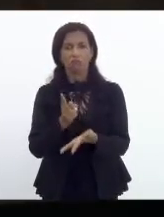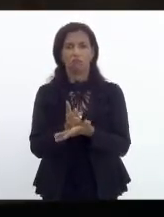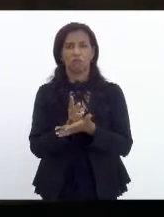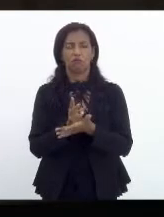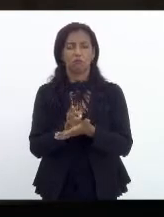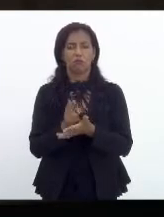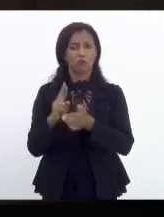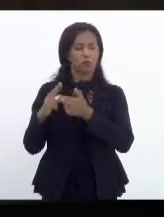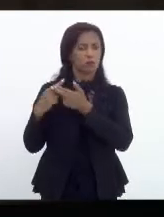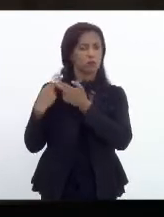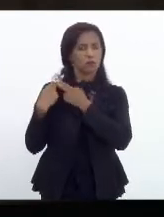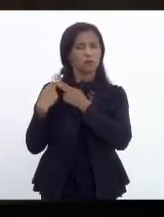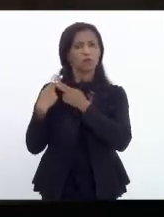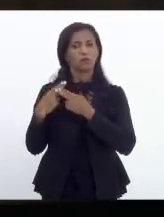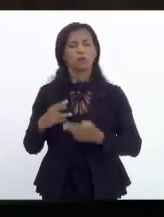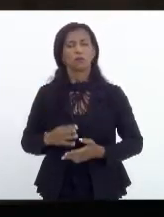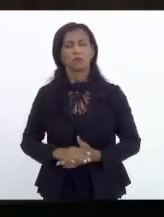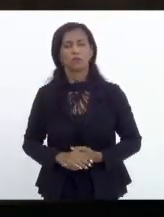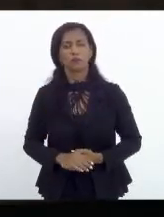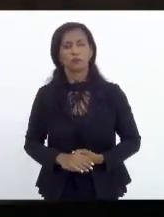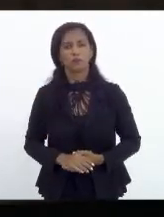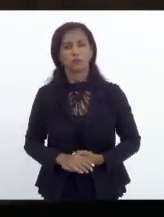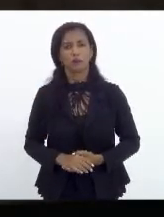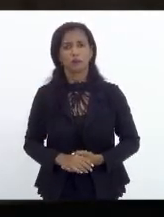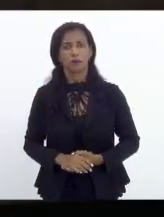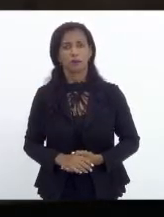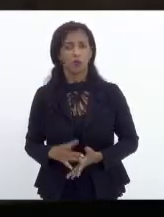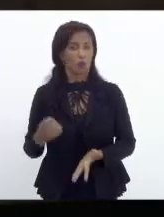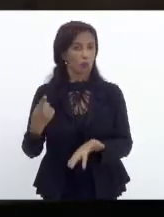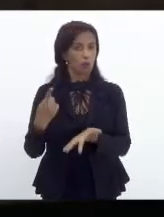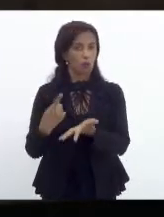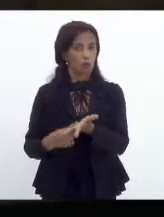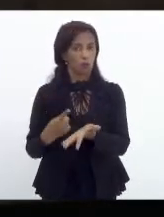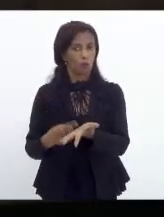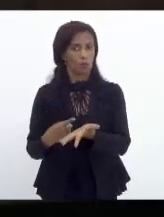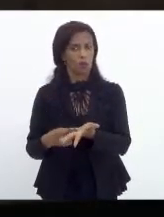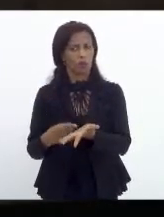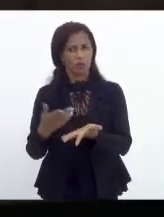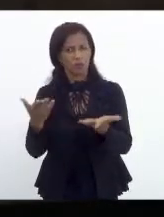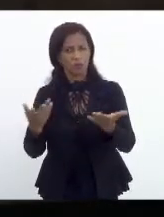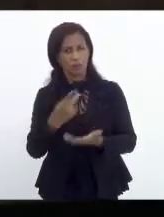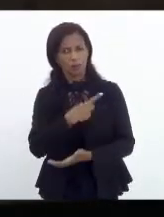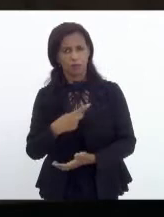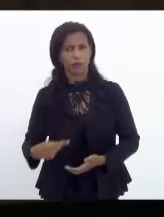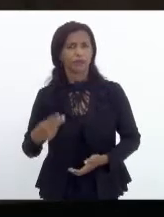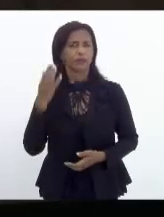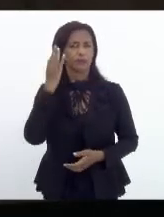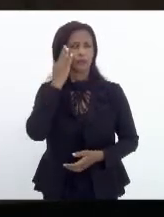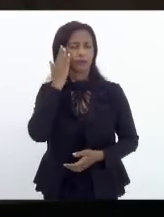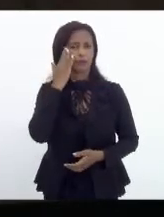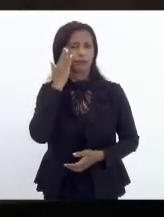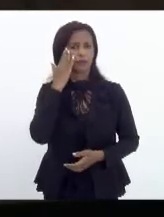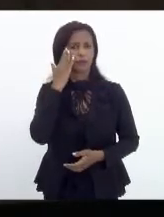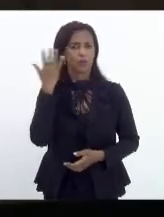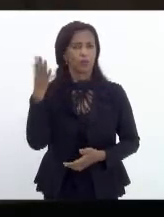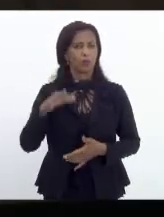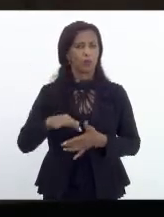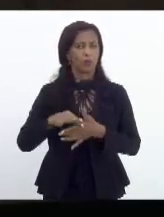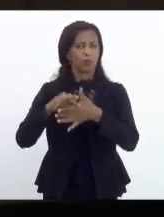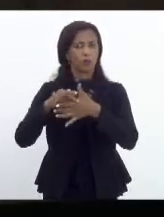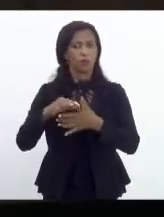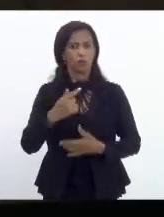com muita responsabilidade e compromisso. Vossa Excelência sabe que, como líder do